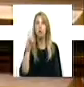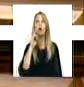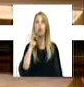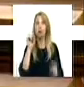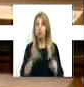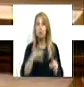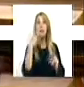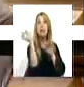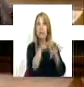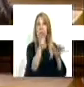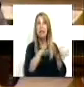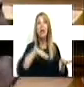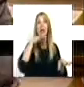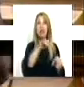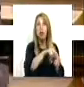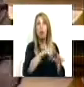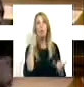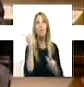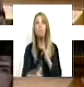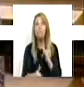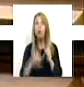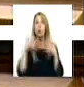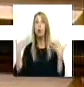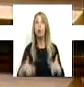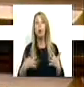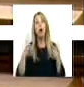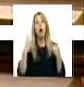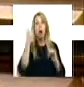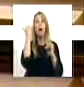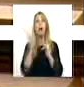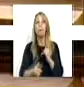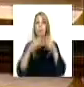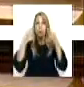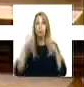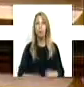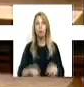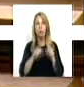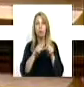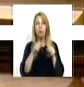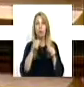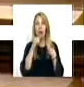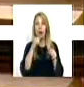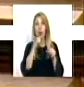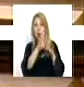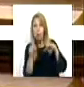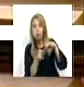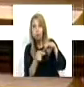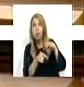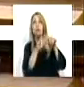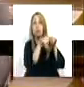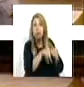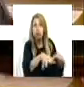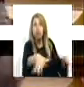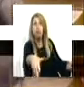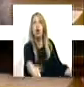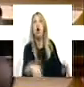grande perigosidade e que há uma ameaça séria de contaminação de lençóis freáticos. É verdade